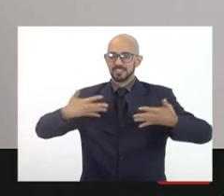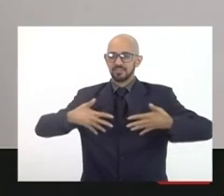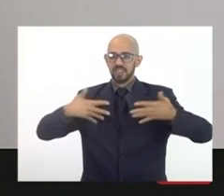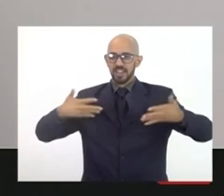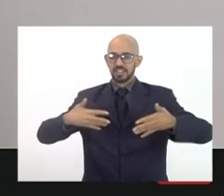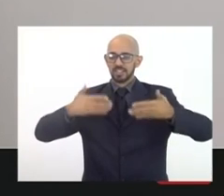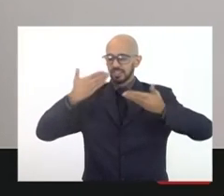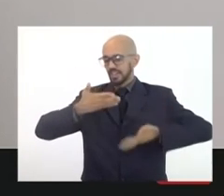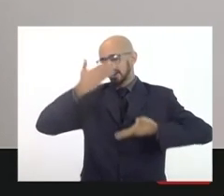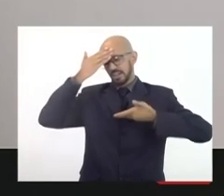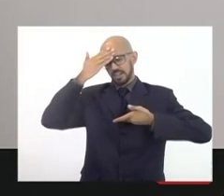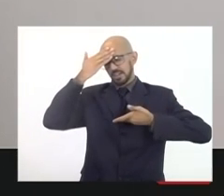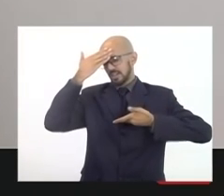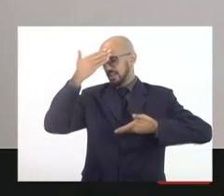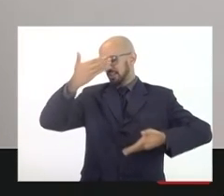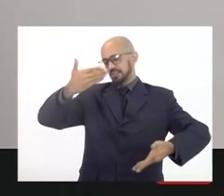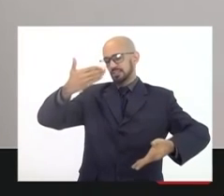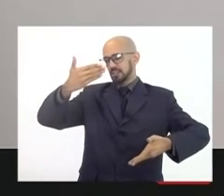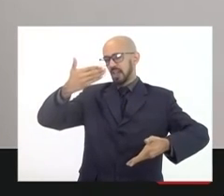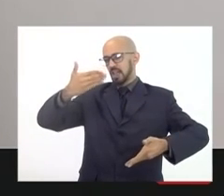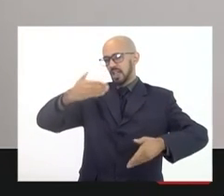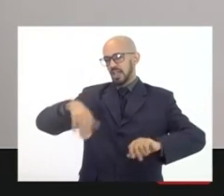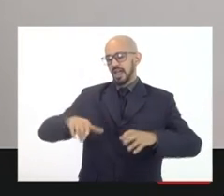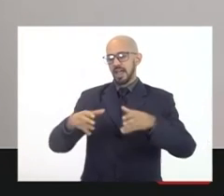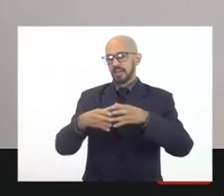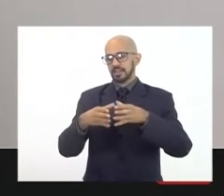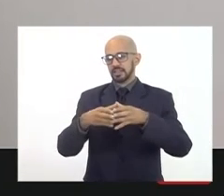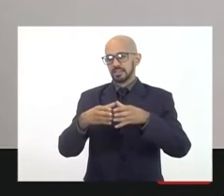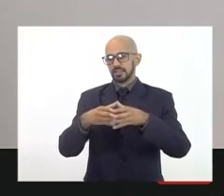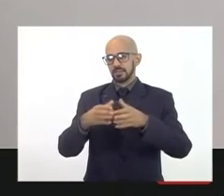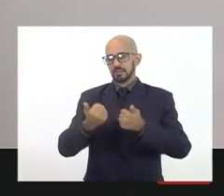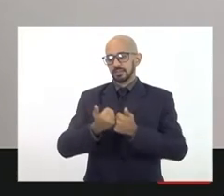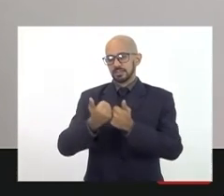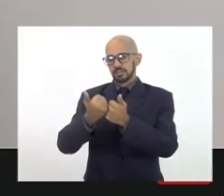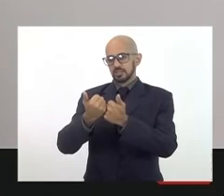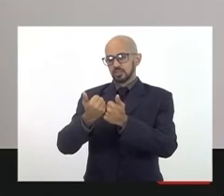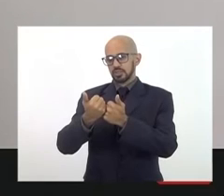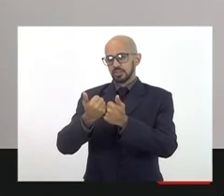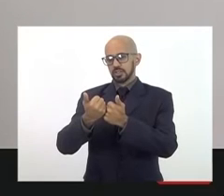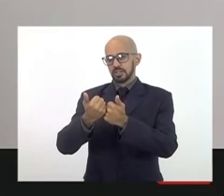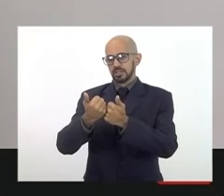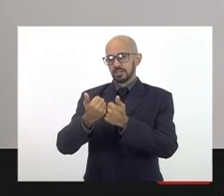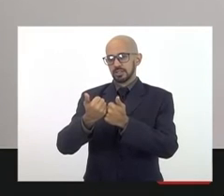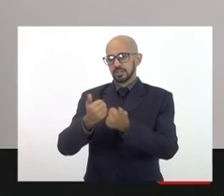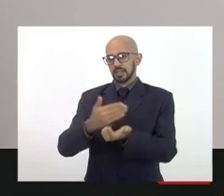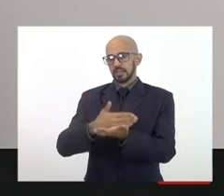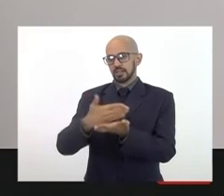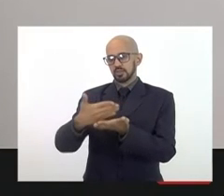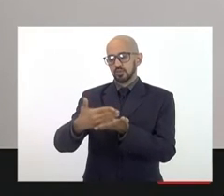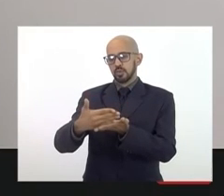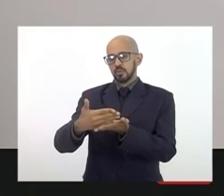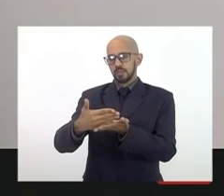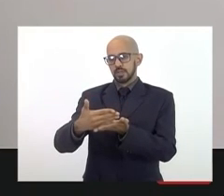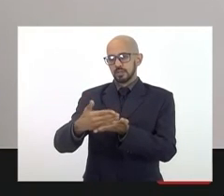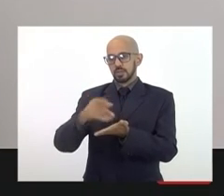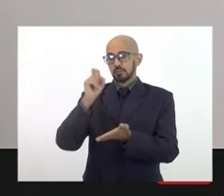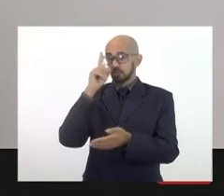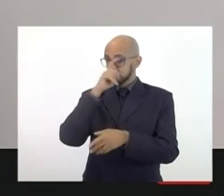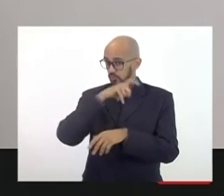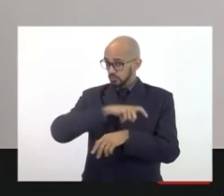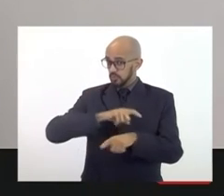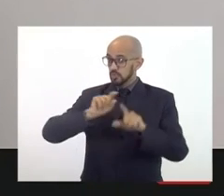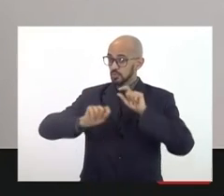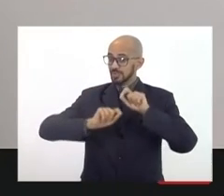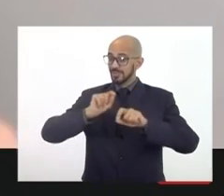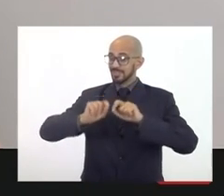Quero agradecer, de fato, aí a minha equipe de assessoria, o Francisco, que está desde o início fazendo, porque é muito difícil, o Ricardo